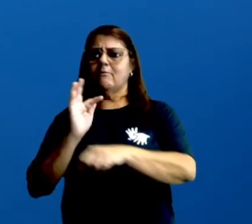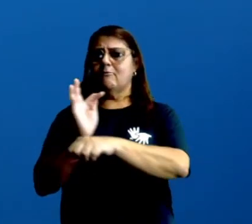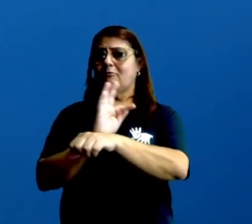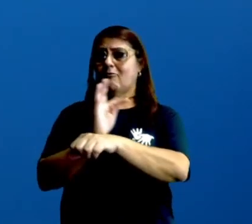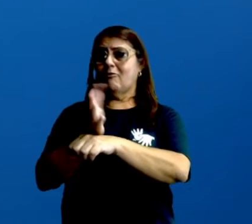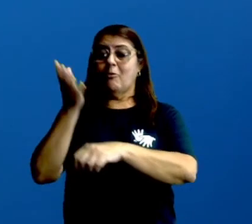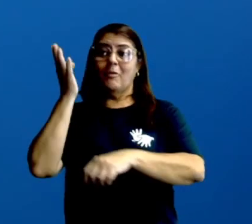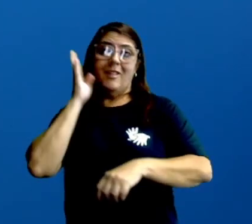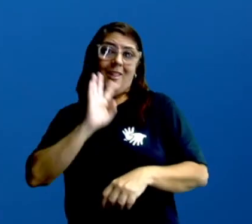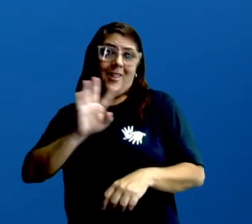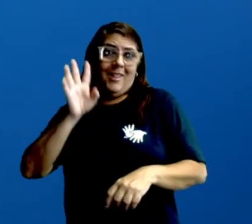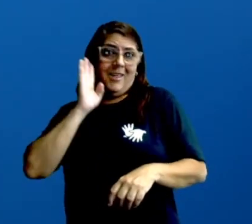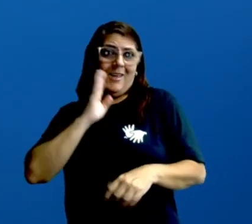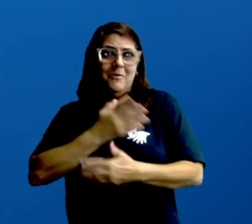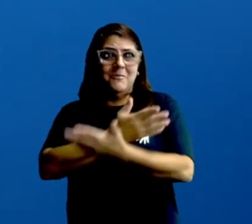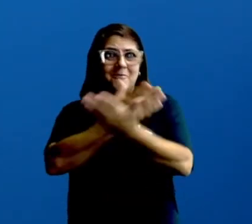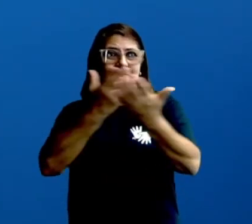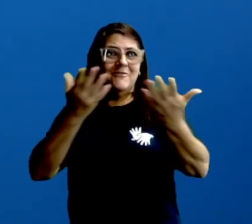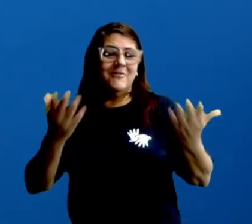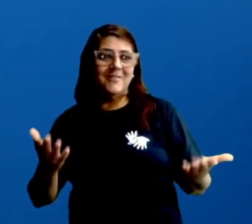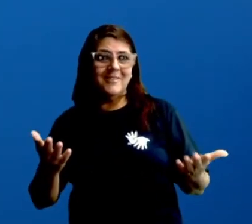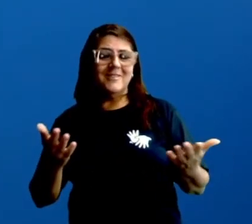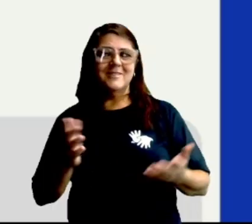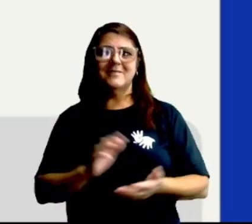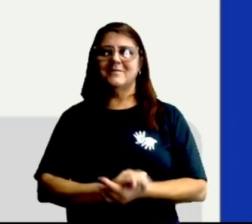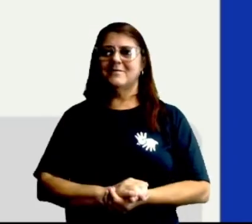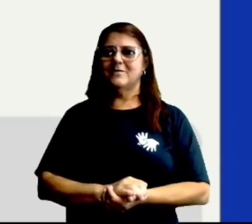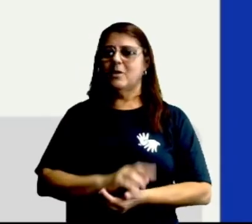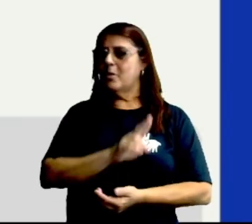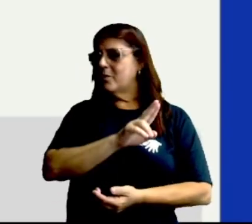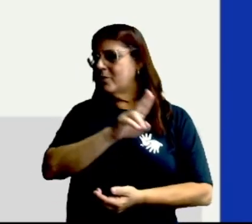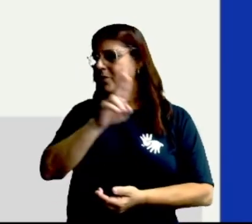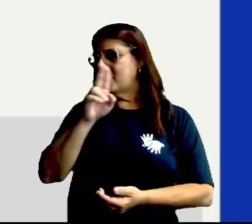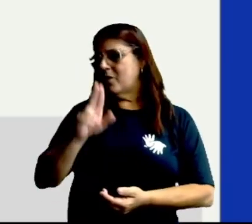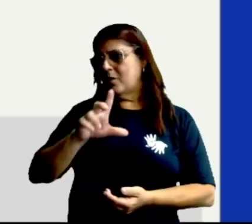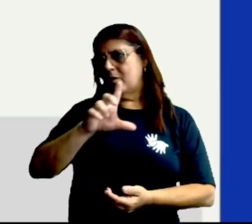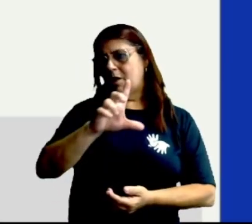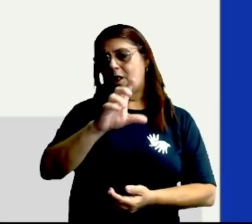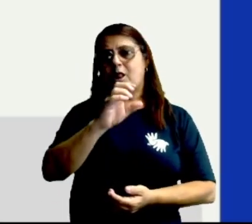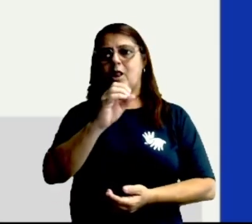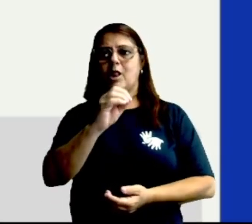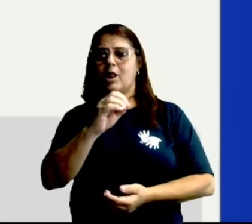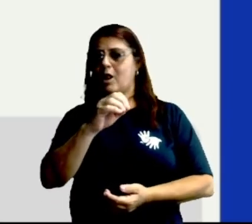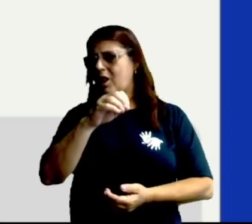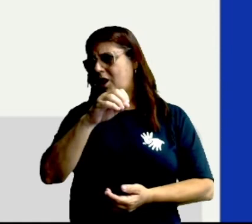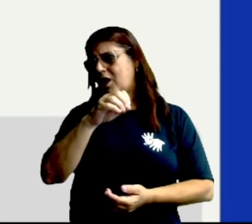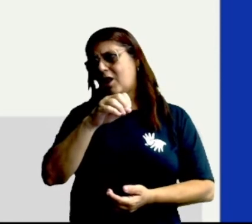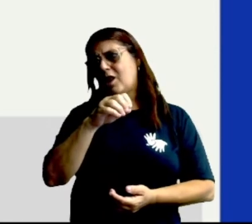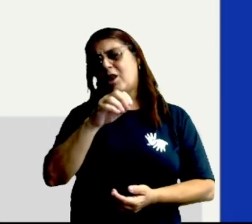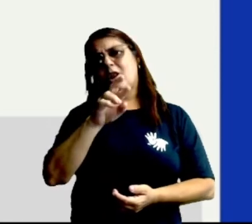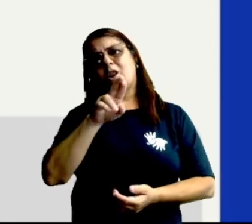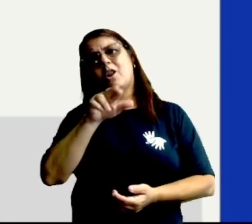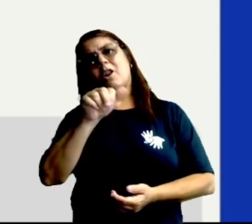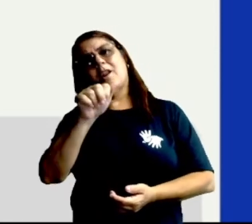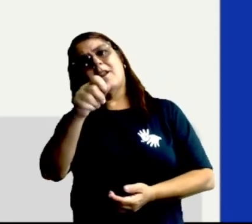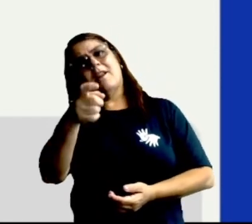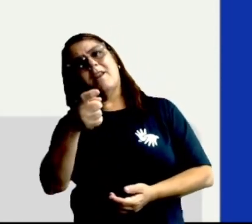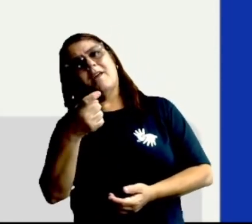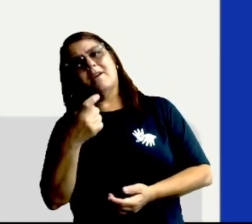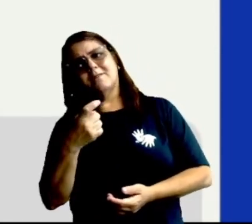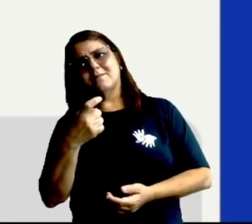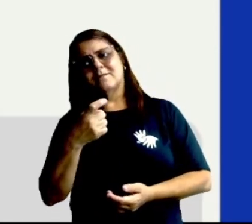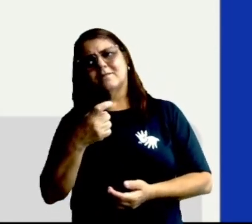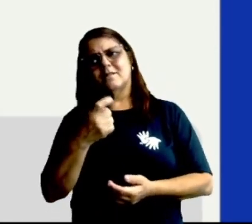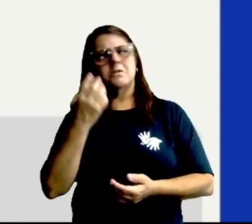de filme bem legal né para vocês Que esse filme aqui ó tá aí na tela e o loura